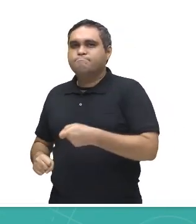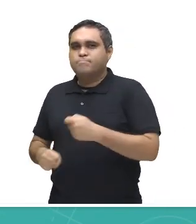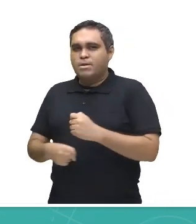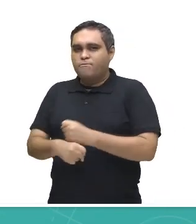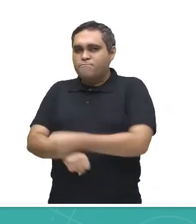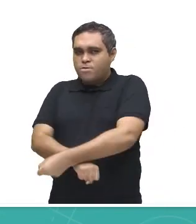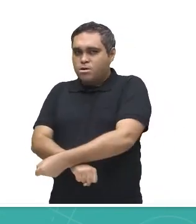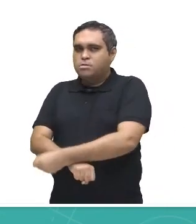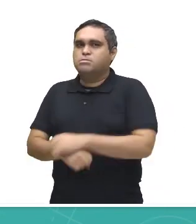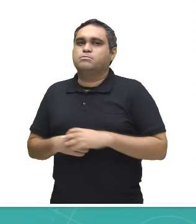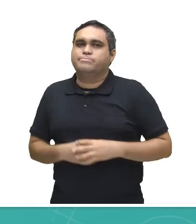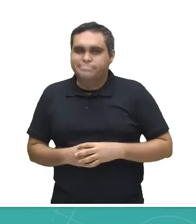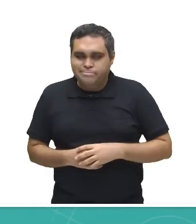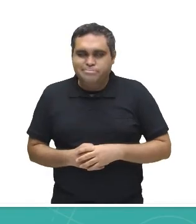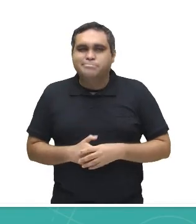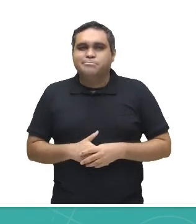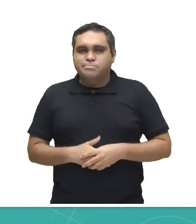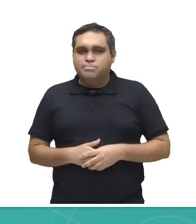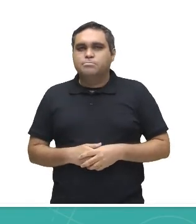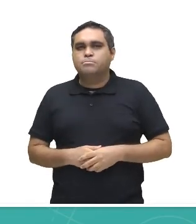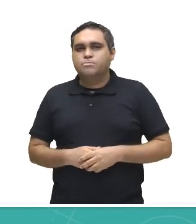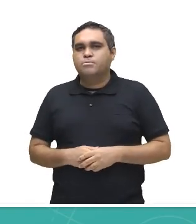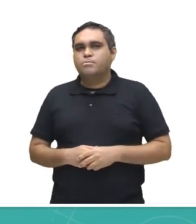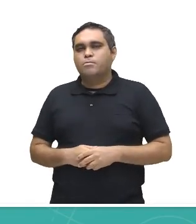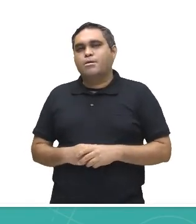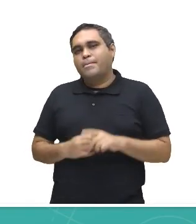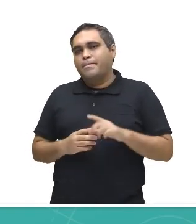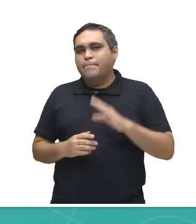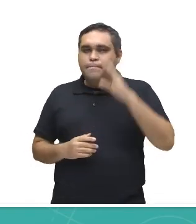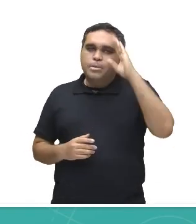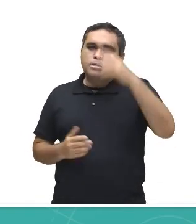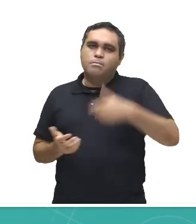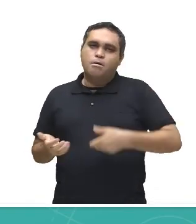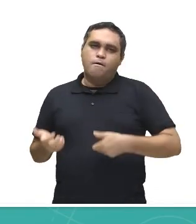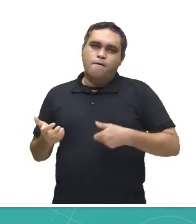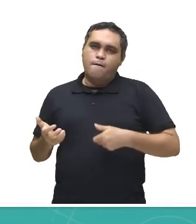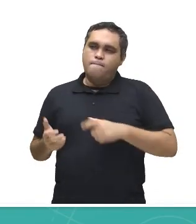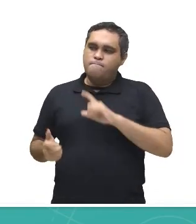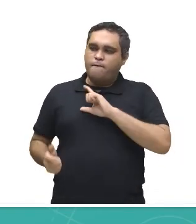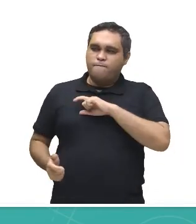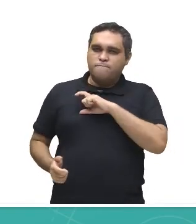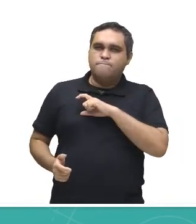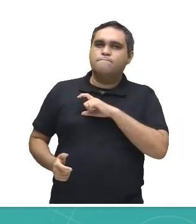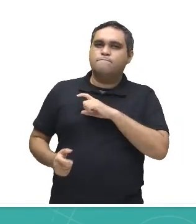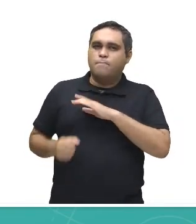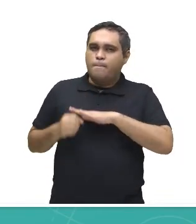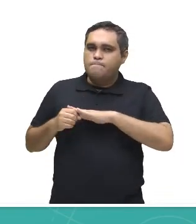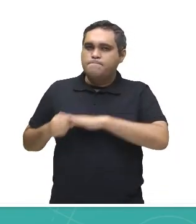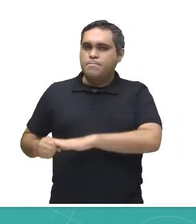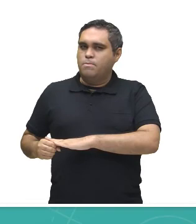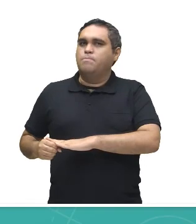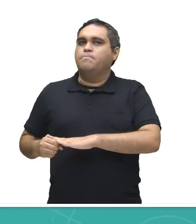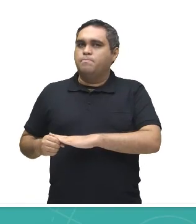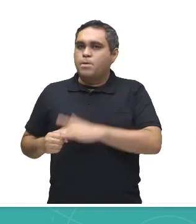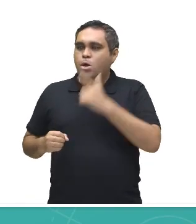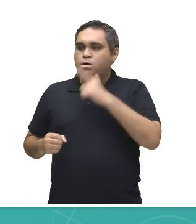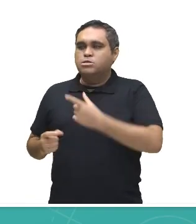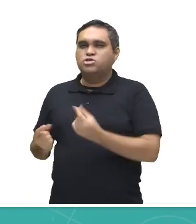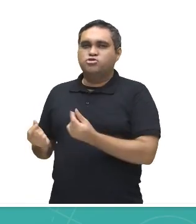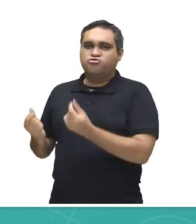né? Do uso dessas armas, dessa crueldade para poder gerar cada vez mais